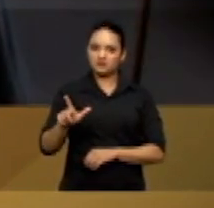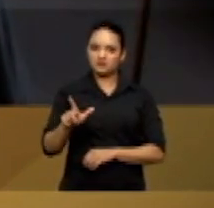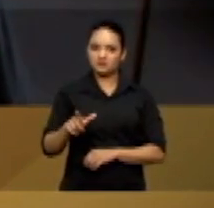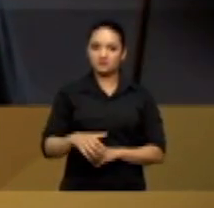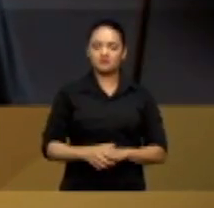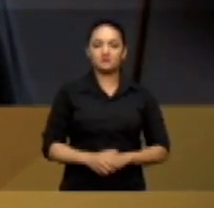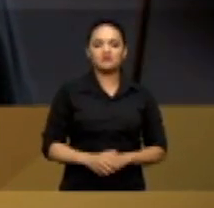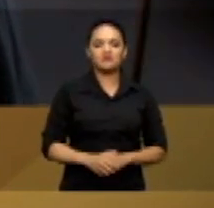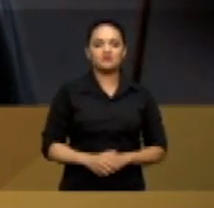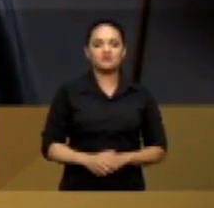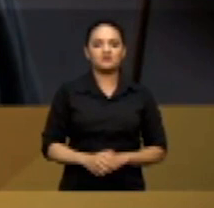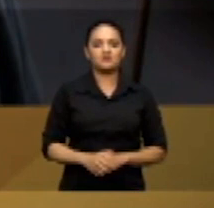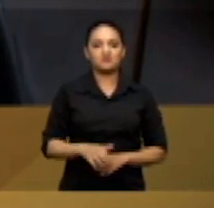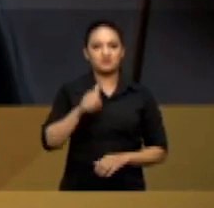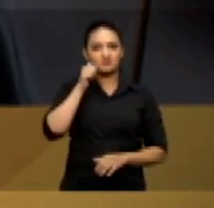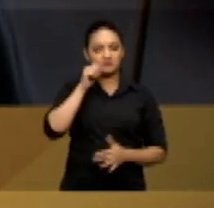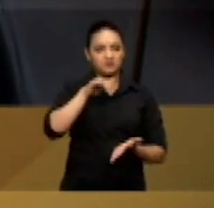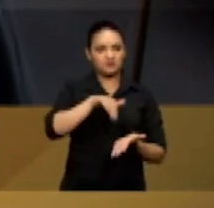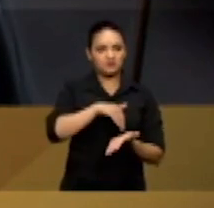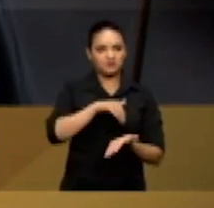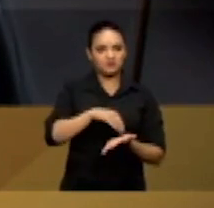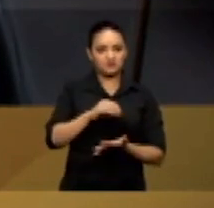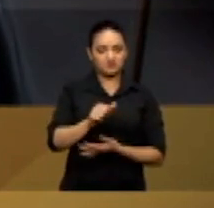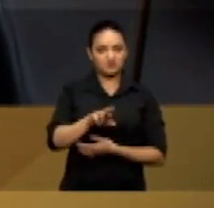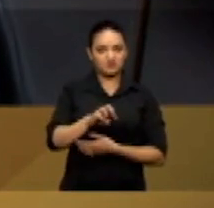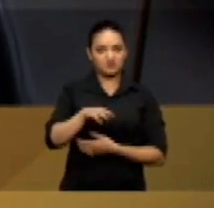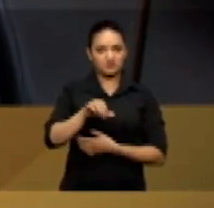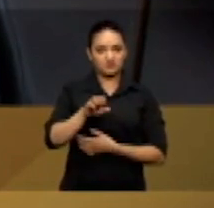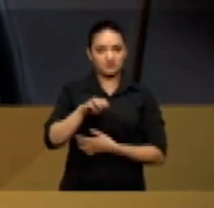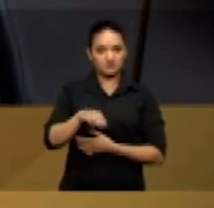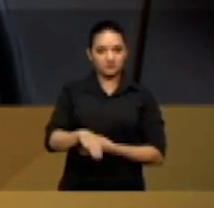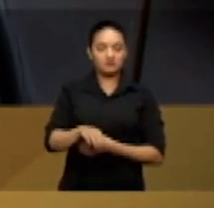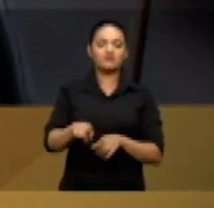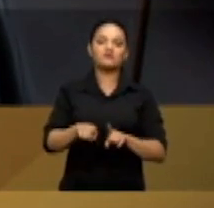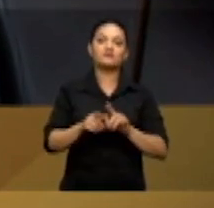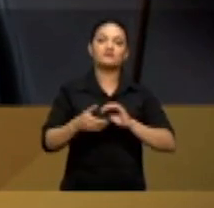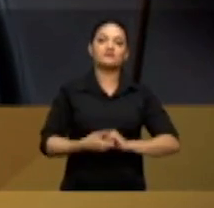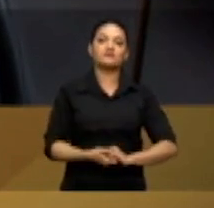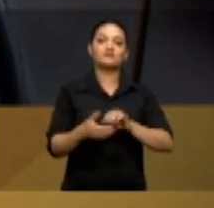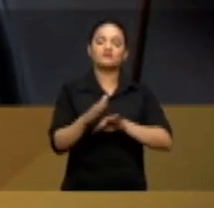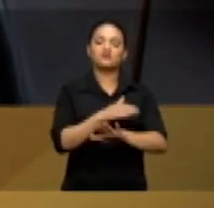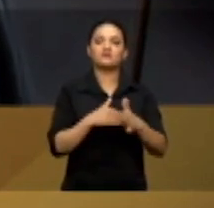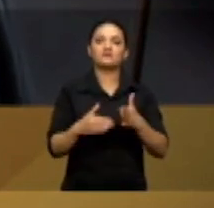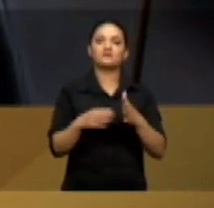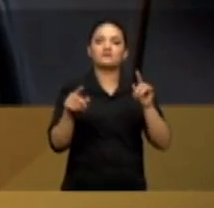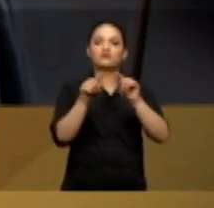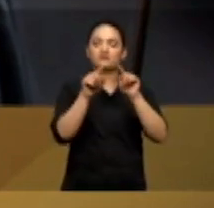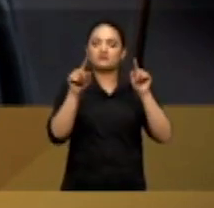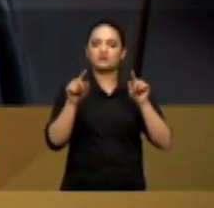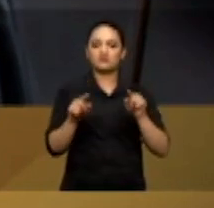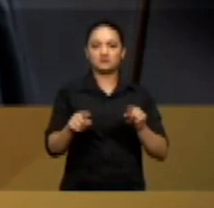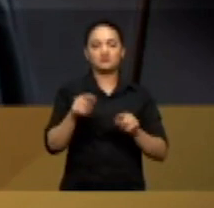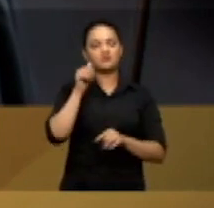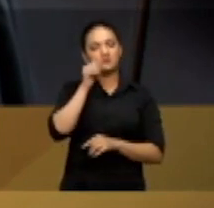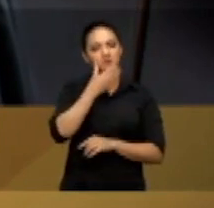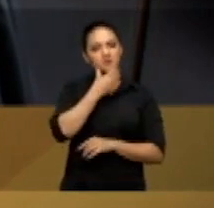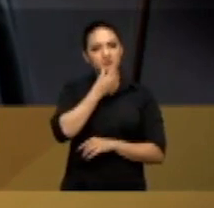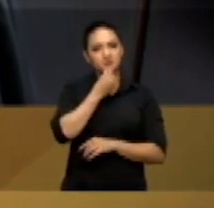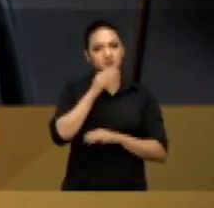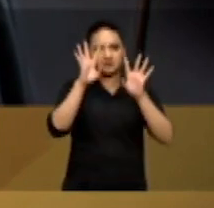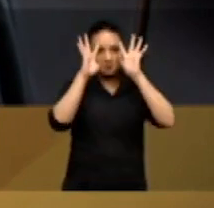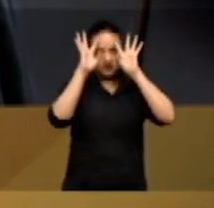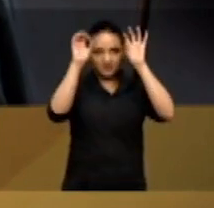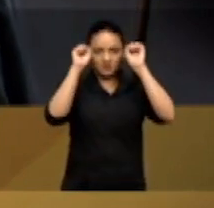ilustríssima senhora Carmen Lilian, secretária do plenário, na pessoa de quem cumprimento a todos os servidores e servidoras da corte.